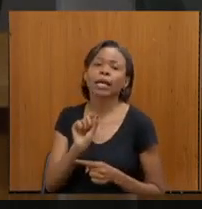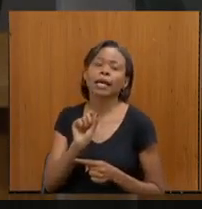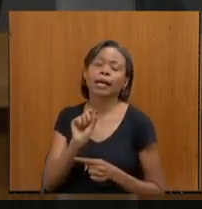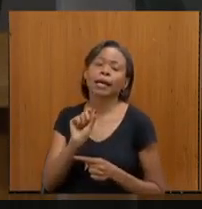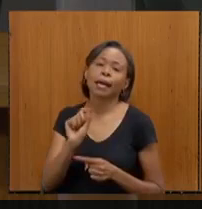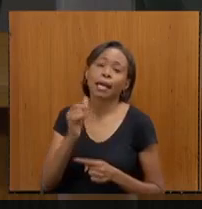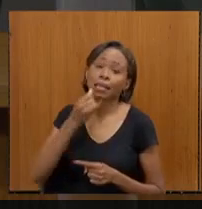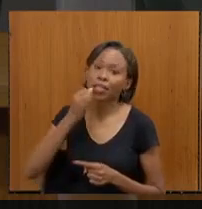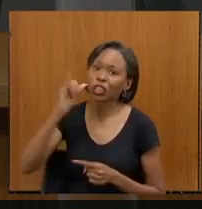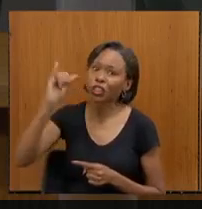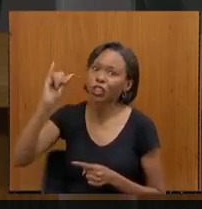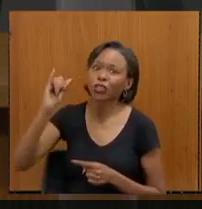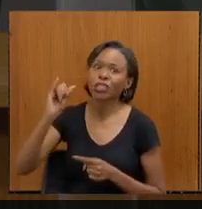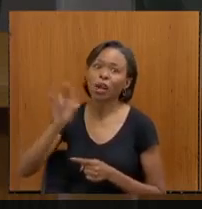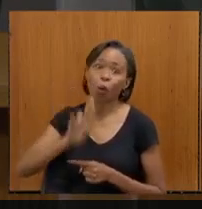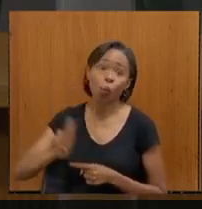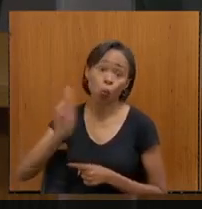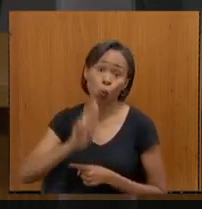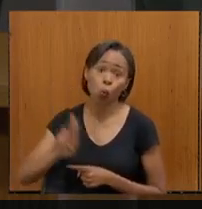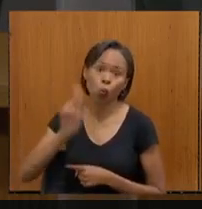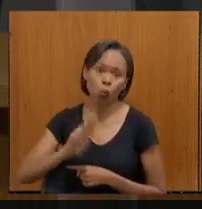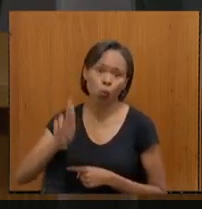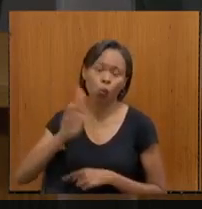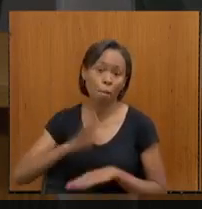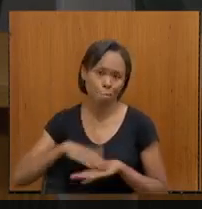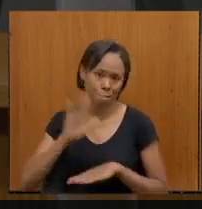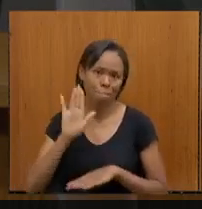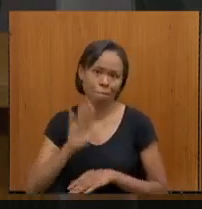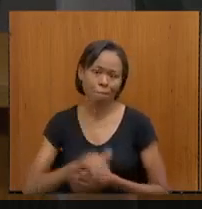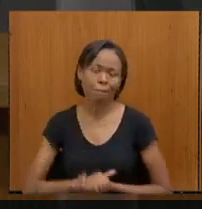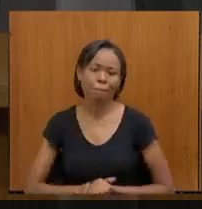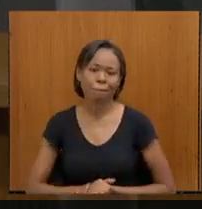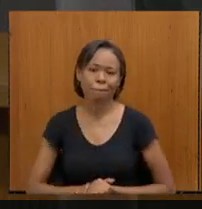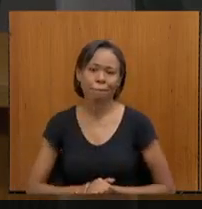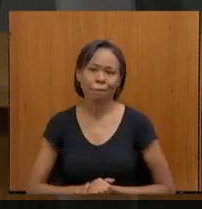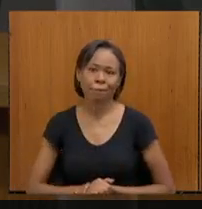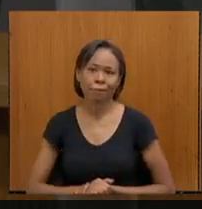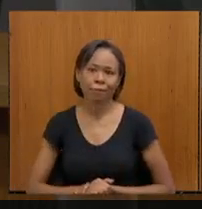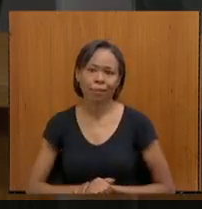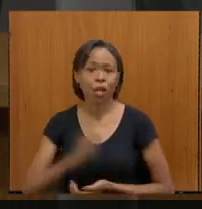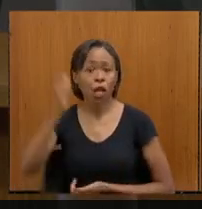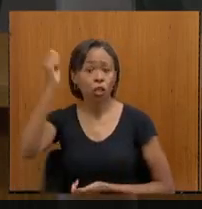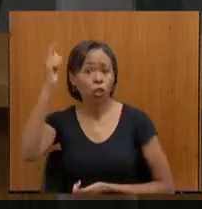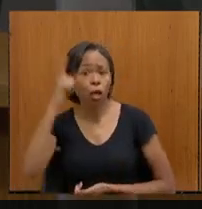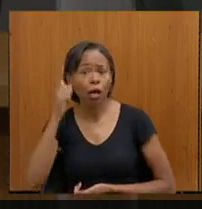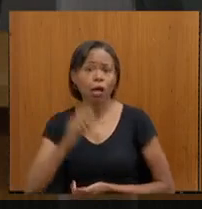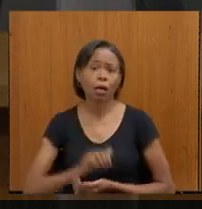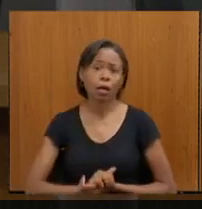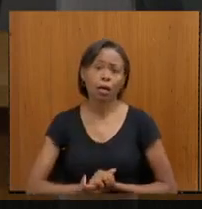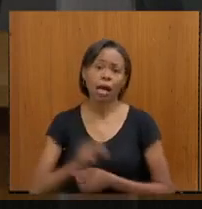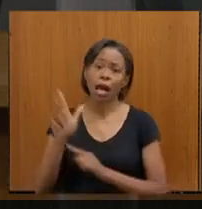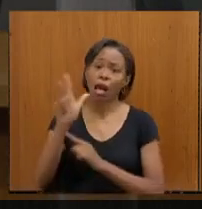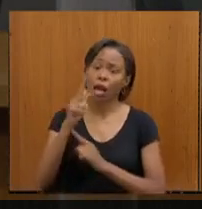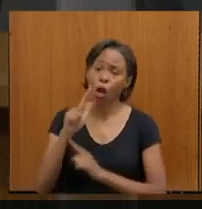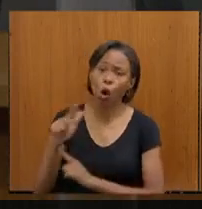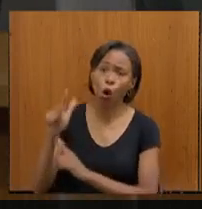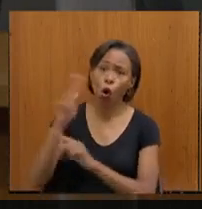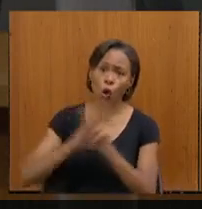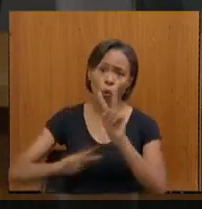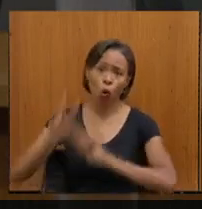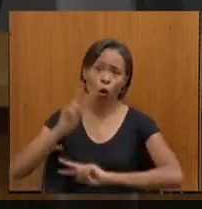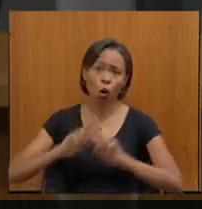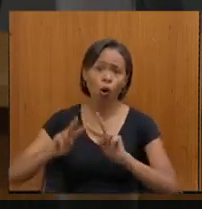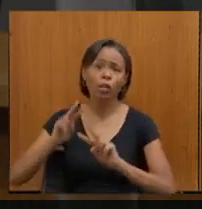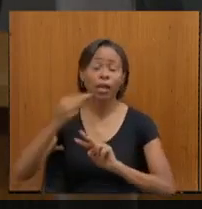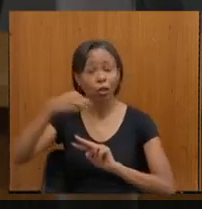ser usado bastante então o próximos Light Então é isso solar eólica é muito grande e presente no